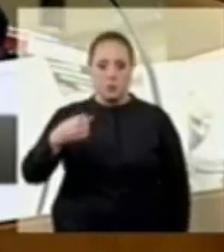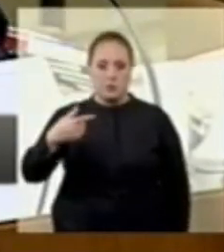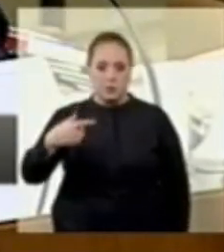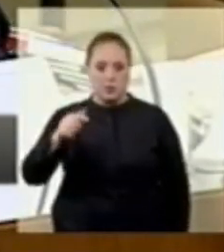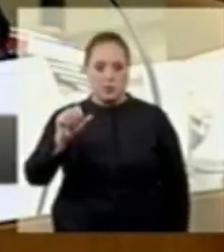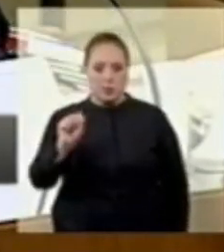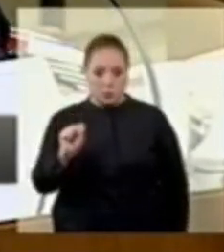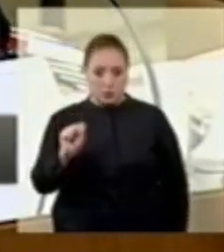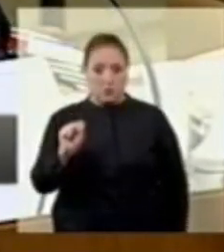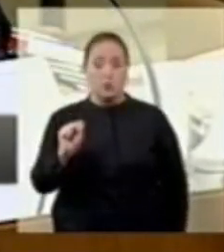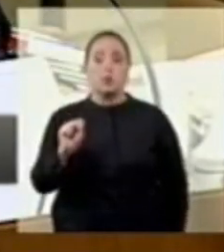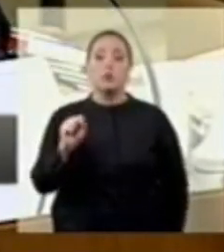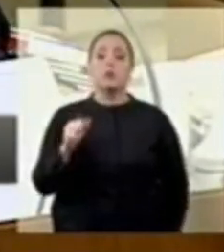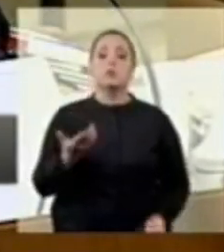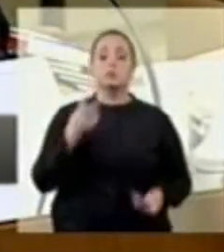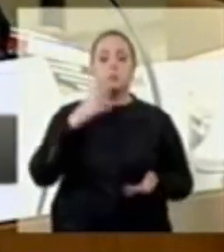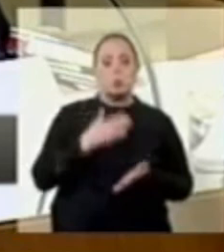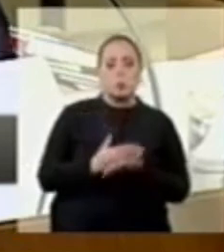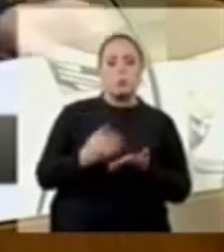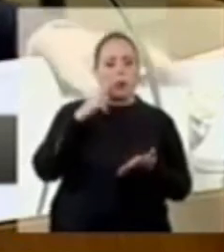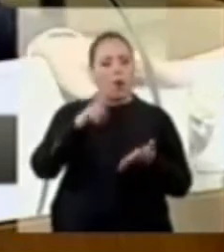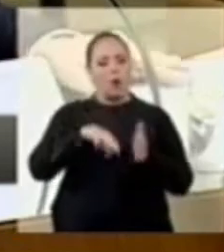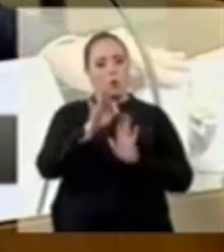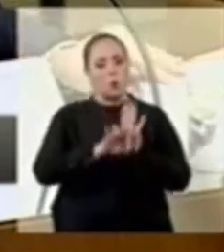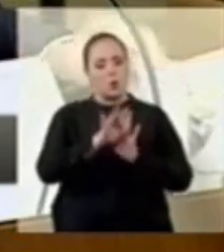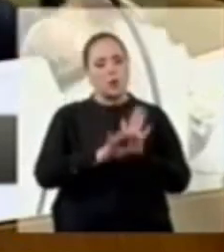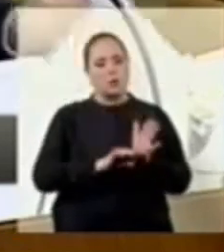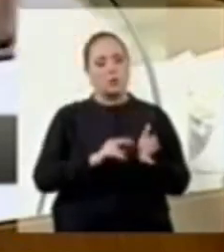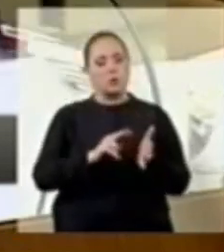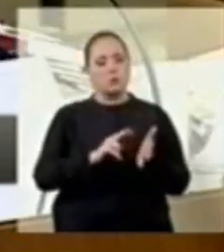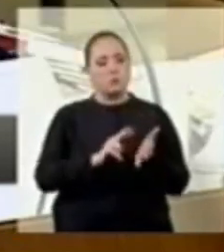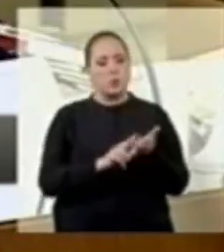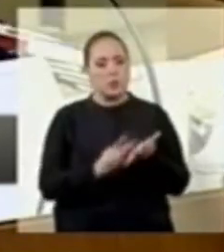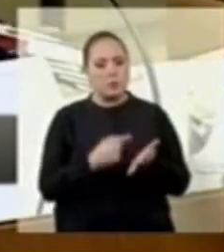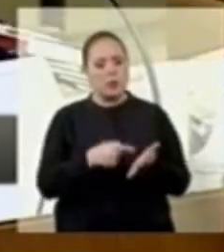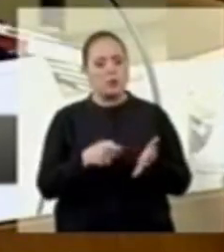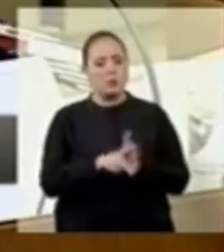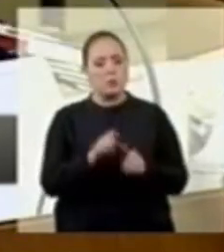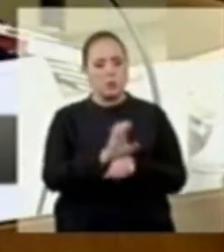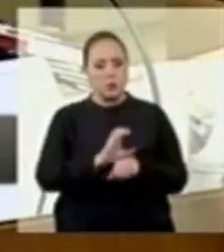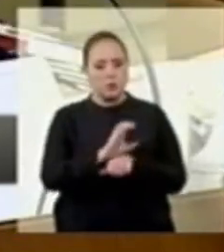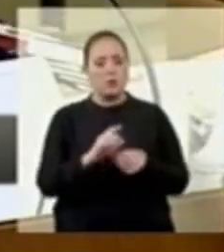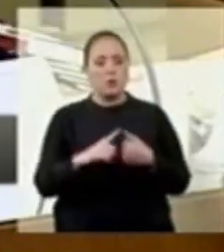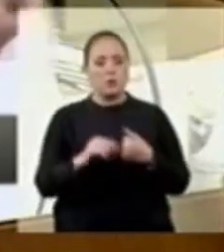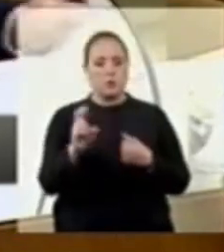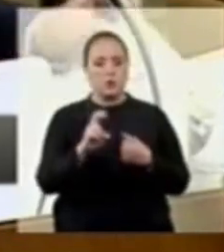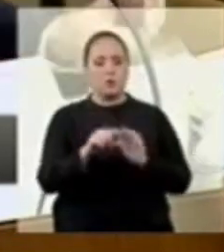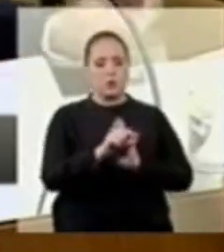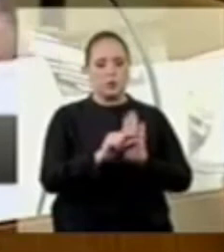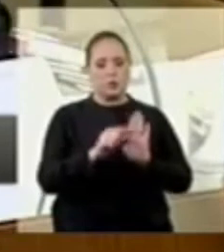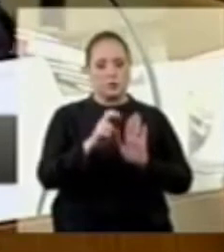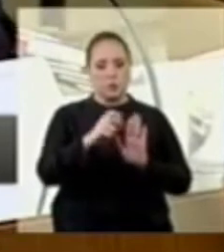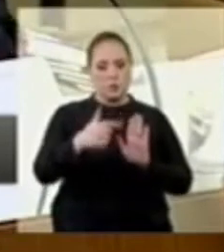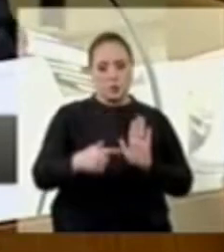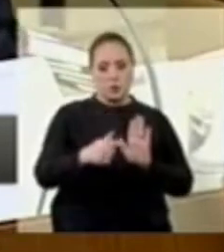que aí passou a interpretar este dispositivo da constituição artigo 5º inciso 57